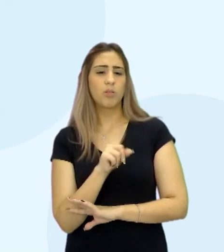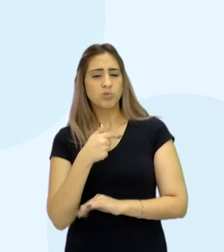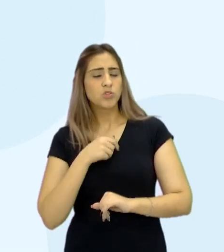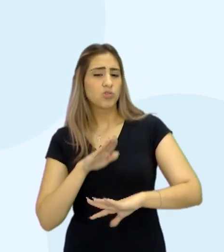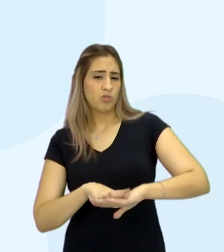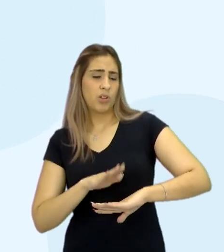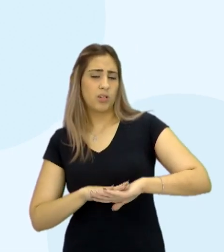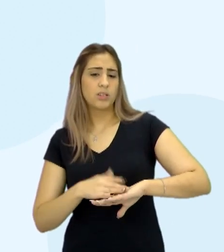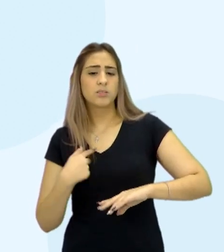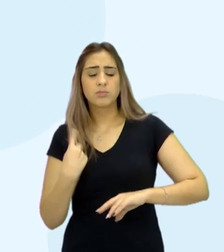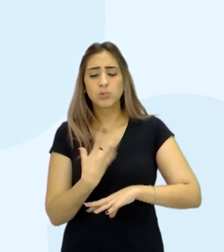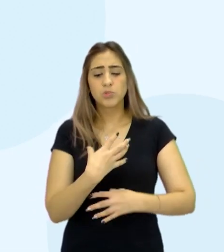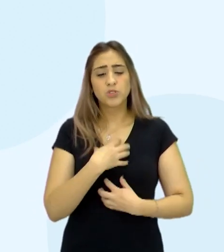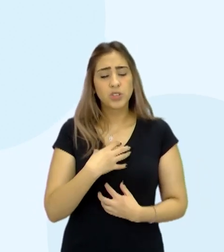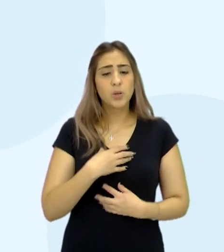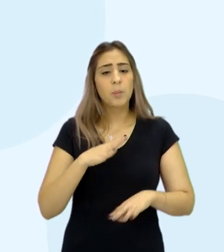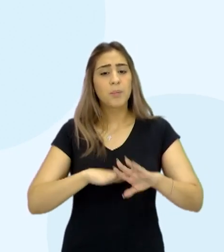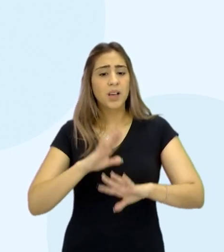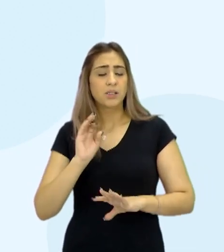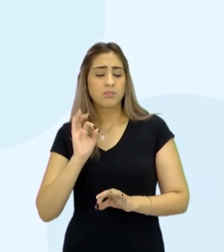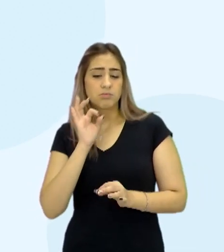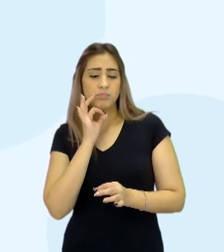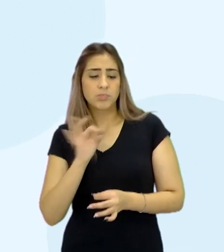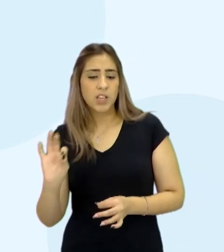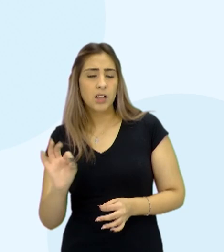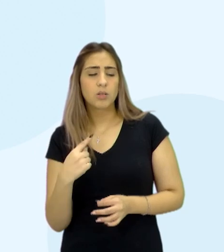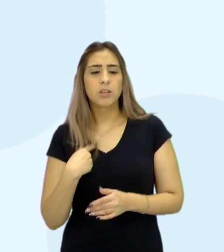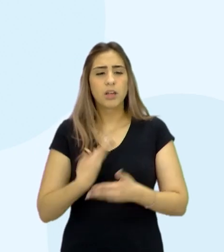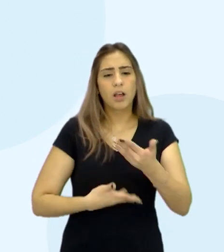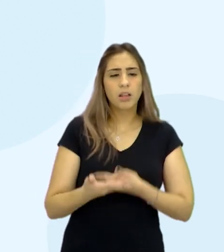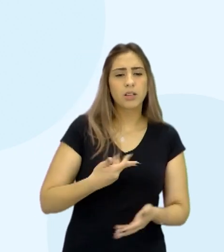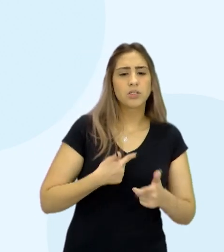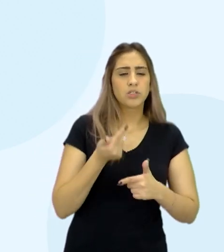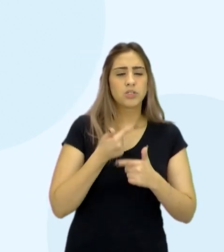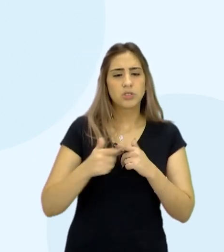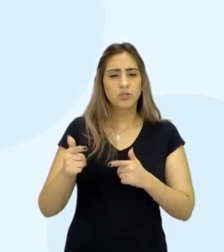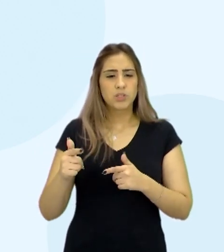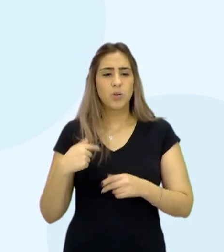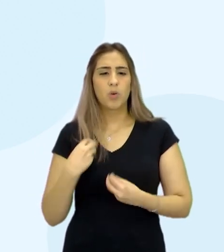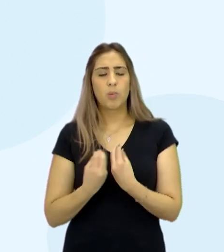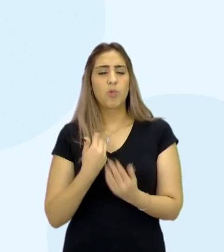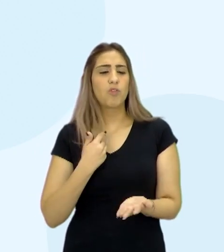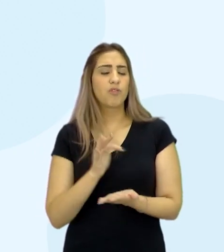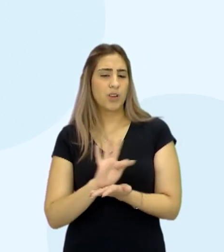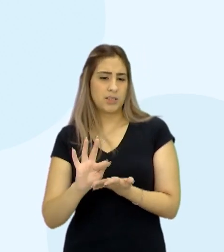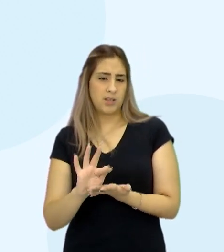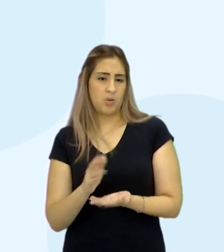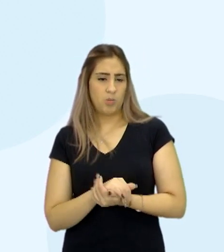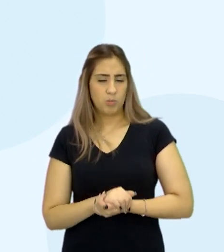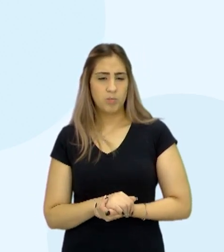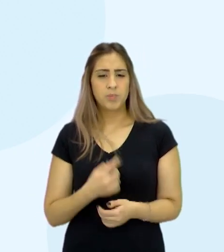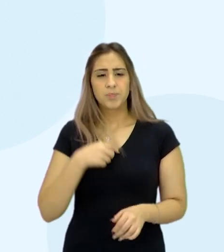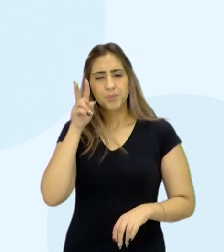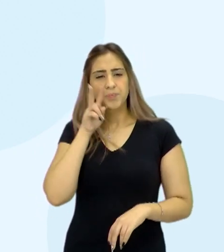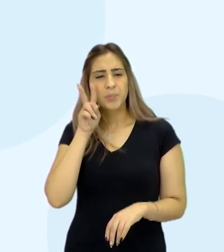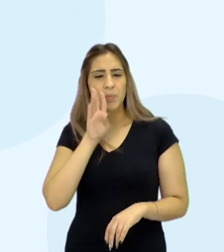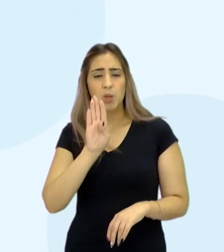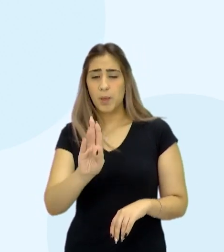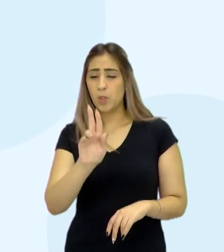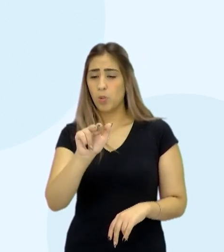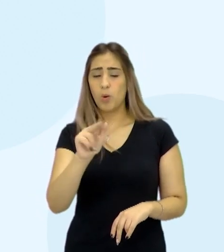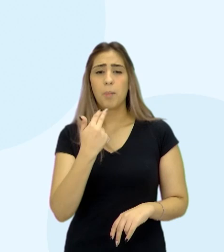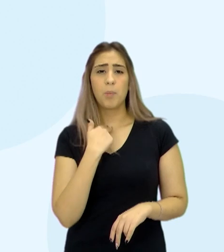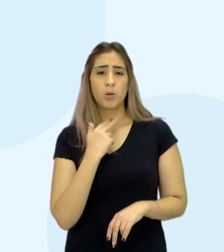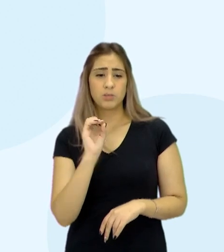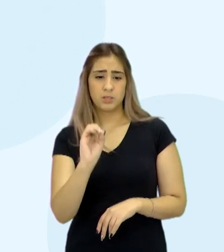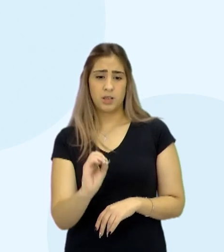também. Mas de uma maneira mais madura, a gente trata as divisões agora como uma fração. E lembrando que o B nunca pode ser zero, a gente